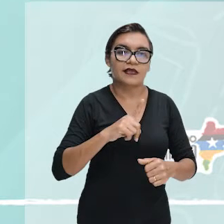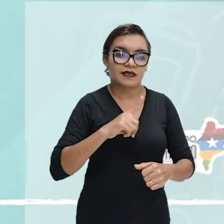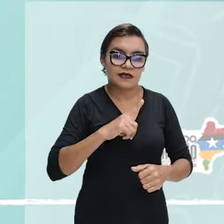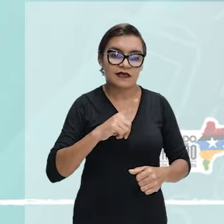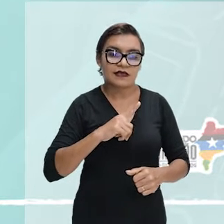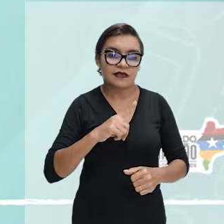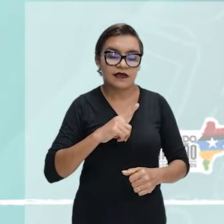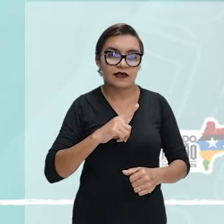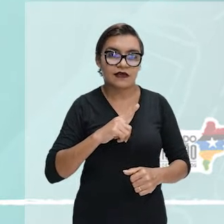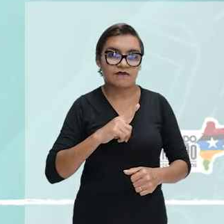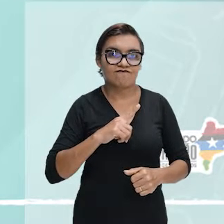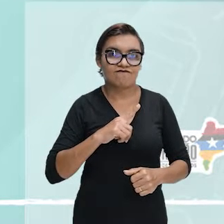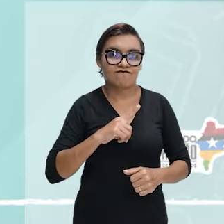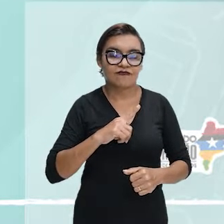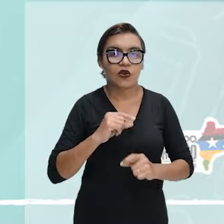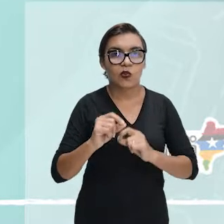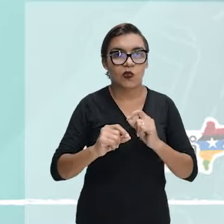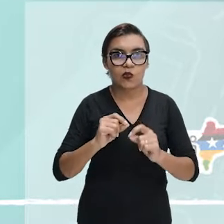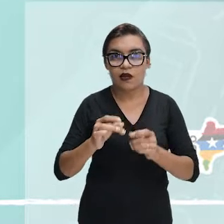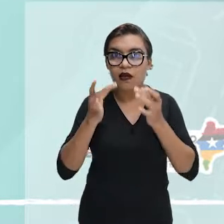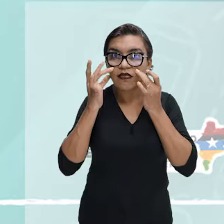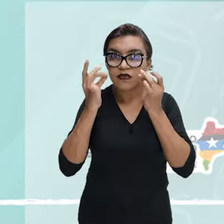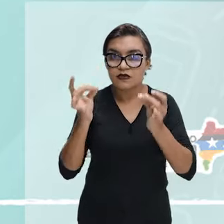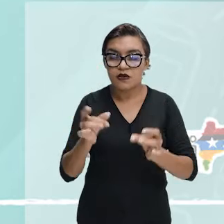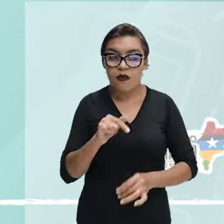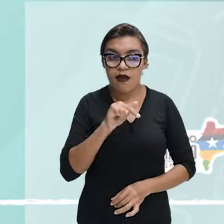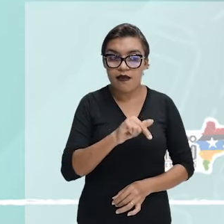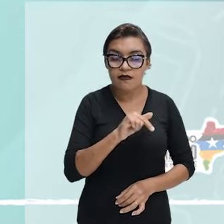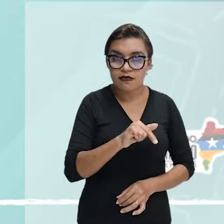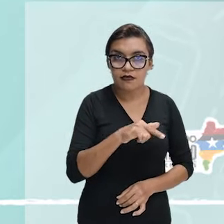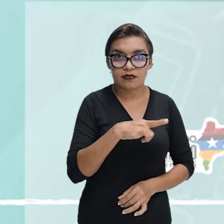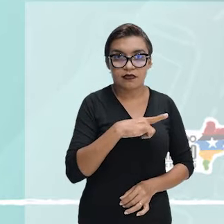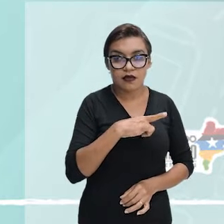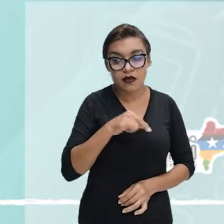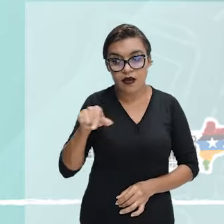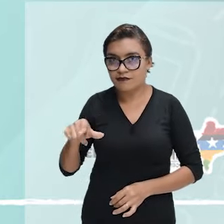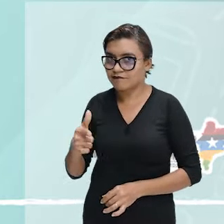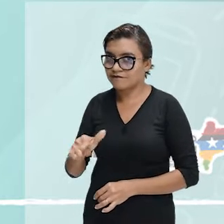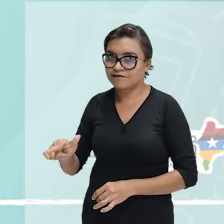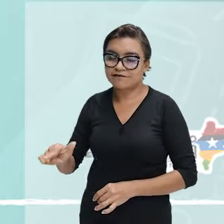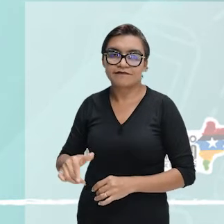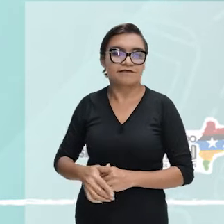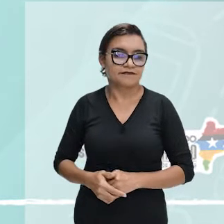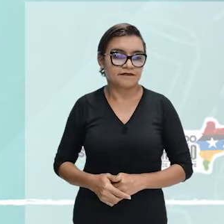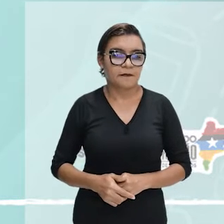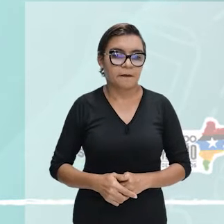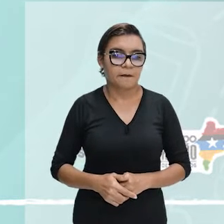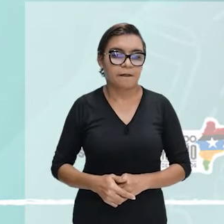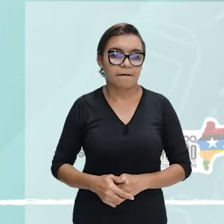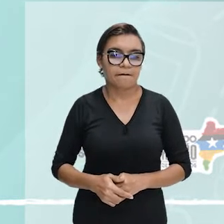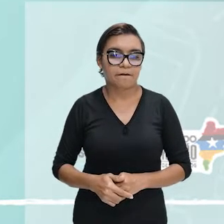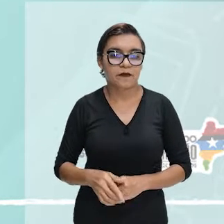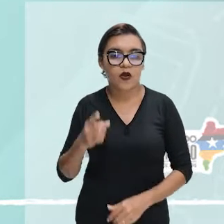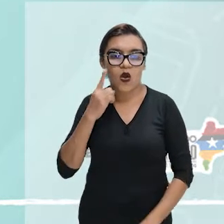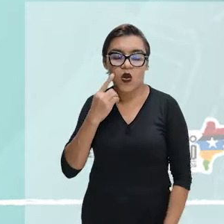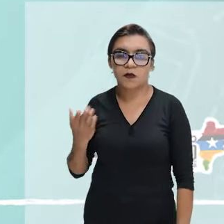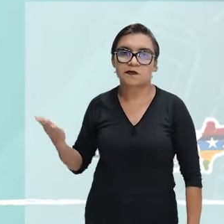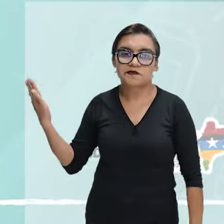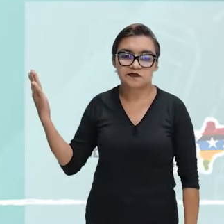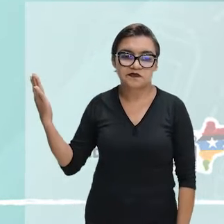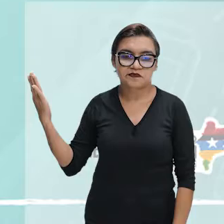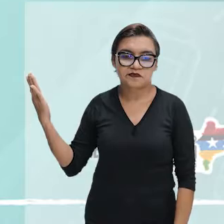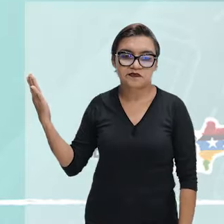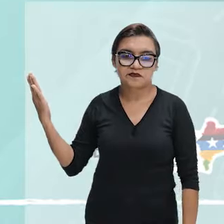que não tinha na oração abaixo? Fiquem atentos com isso. Às vezes é um pequeno detalhe, tá? Então, llamar, ligar para